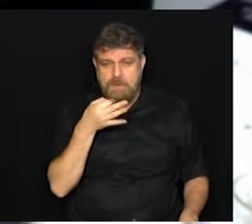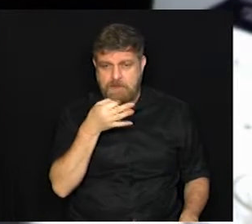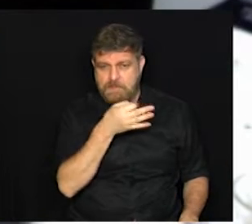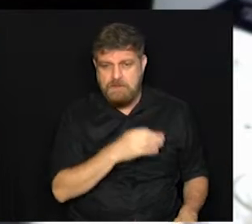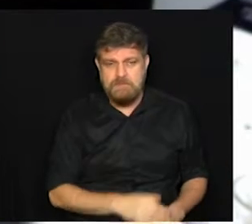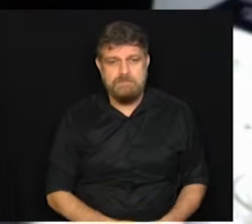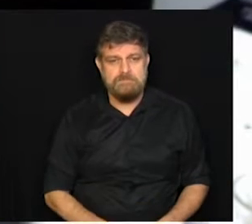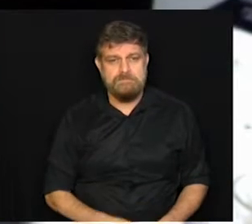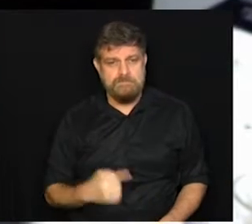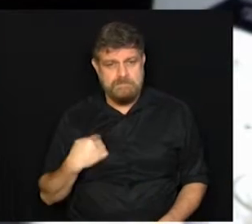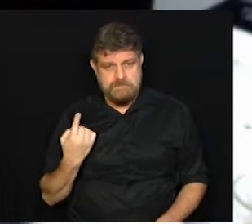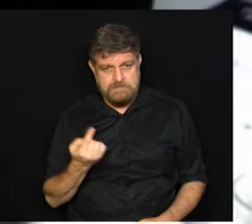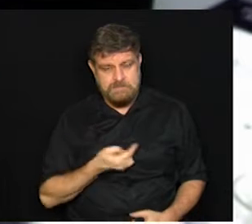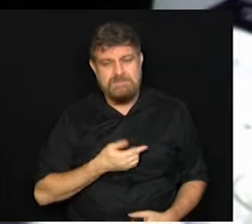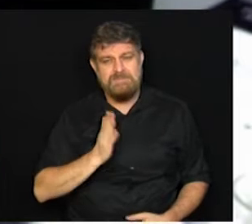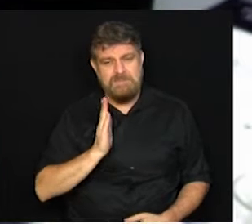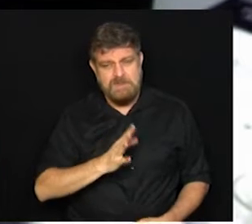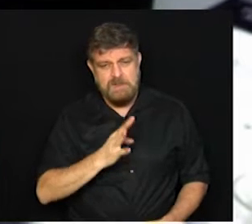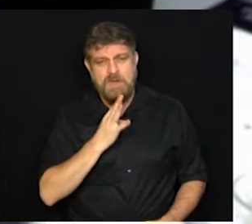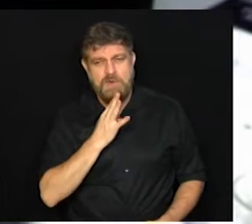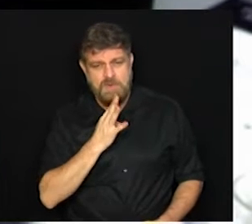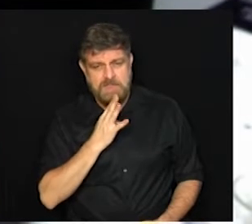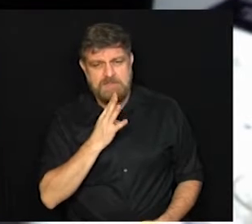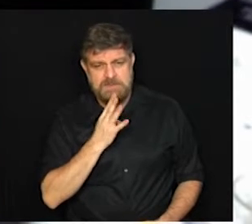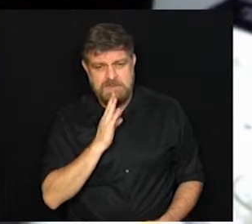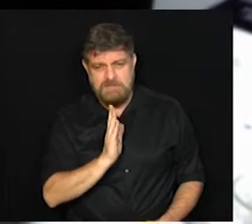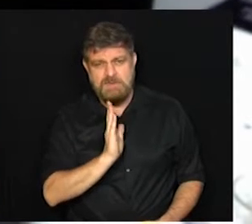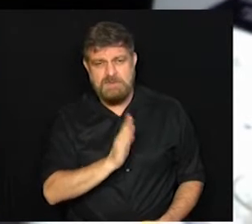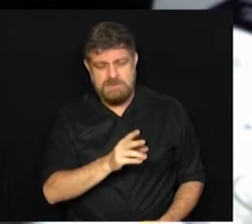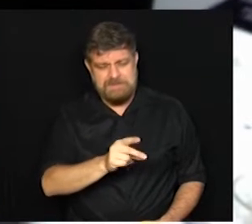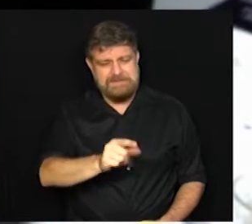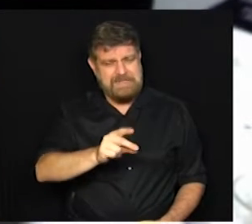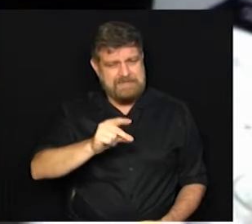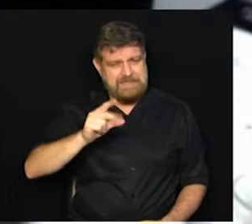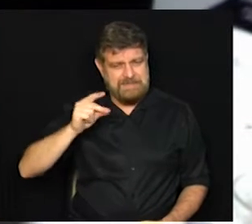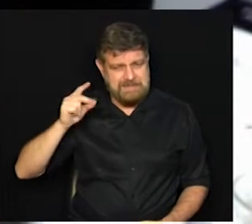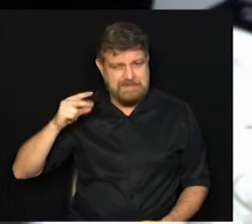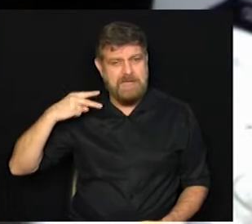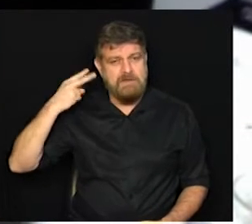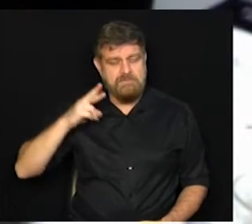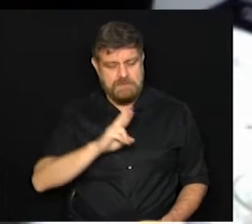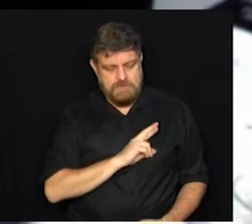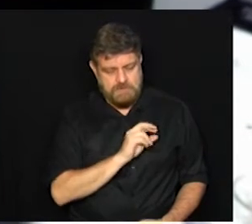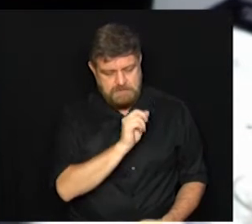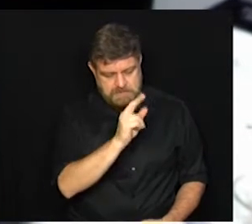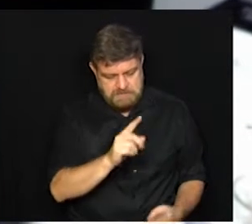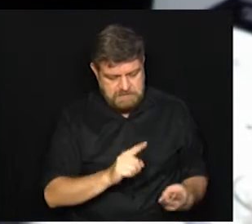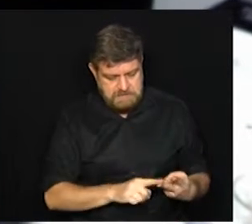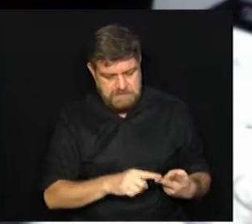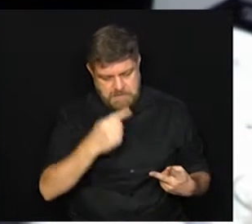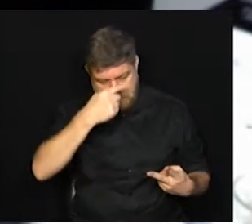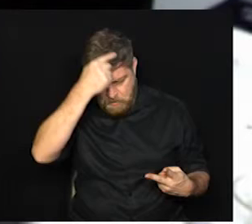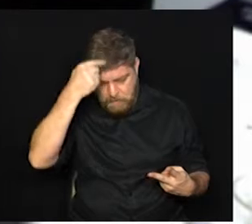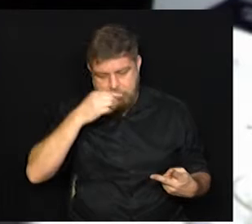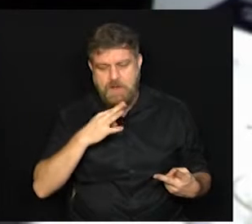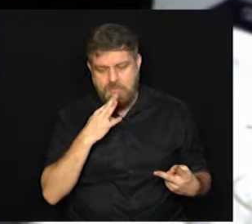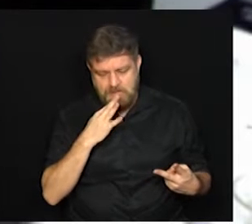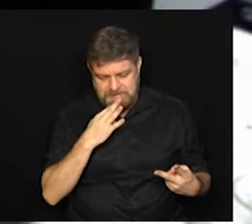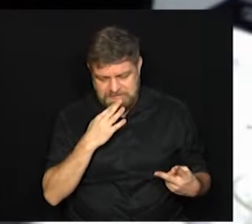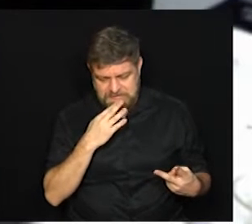Nós já nos conhecemos há algum tempo aqui, o vereador Rossini, o Paulo conheci recentemente, a